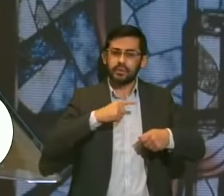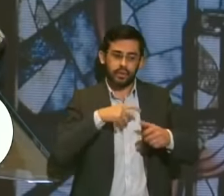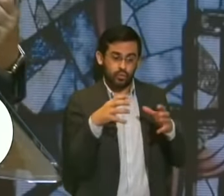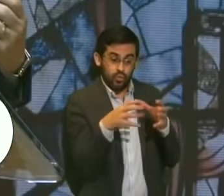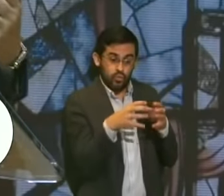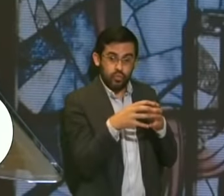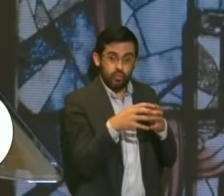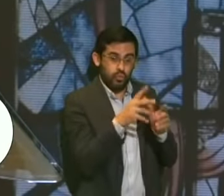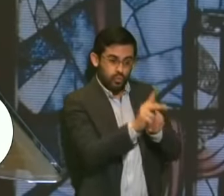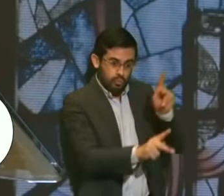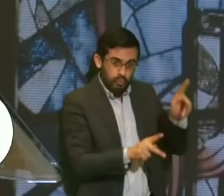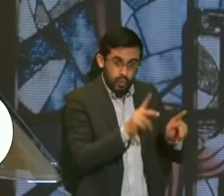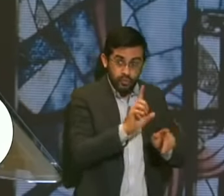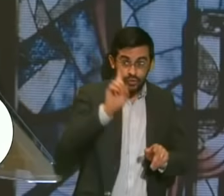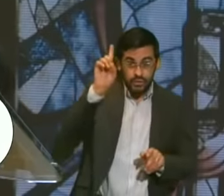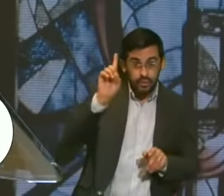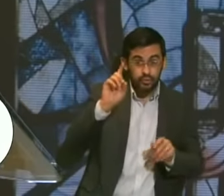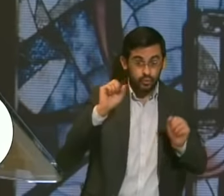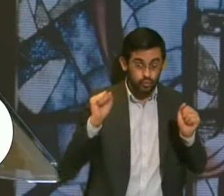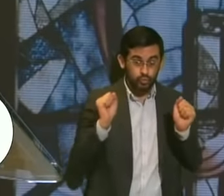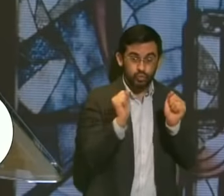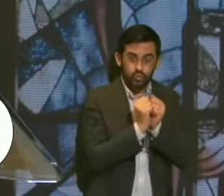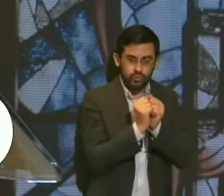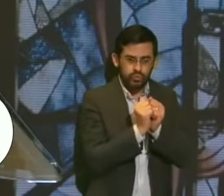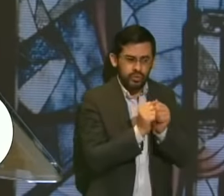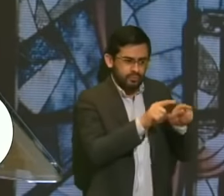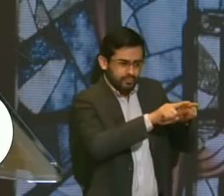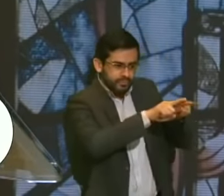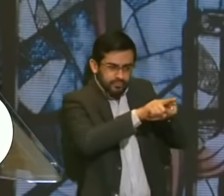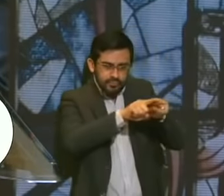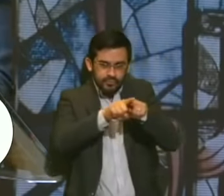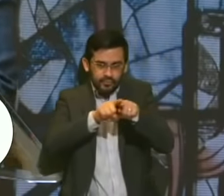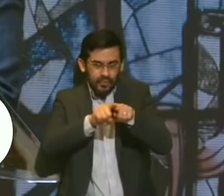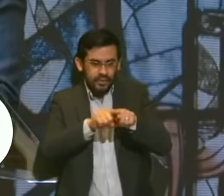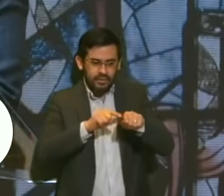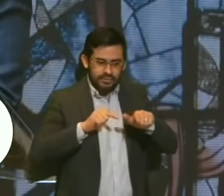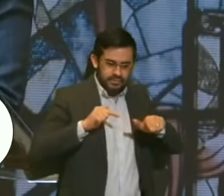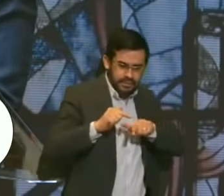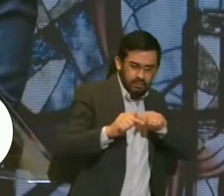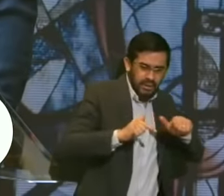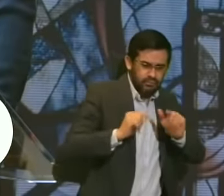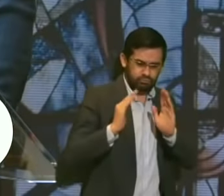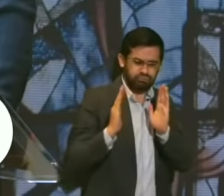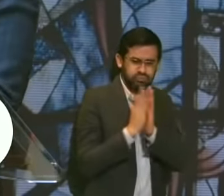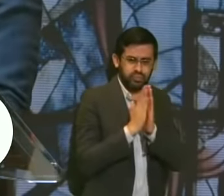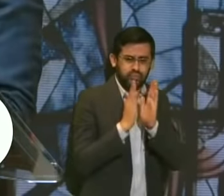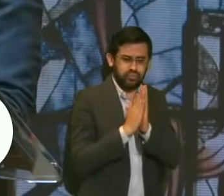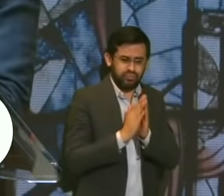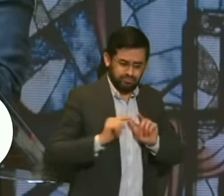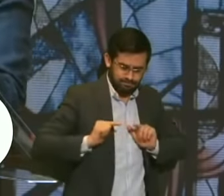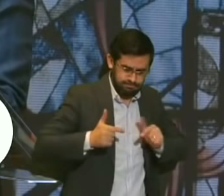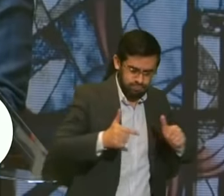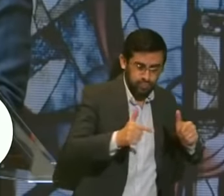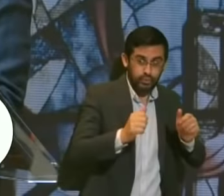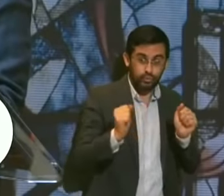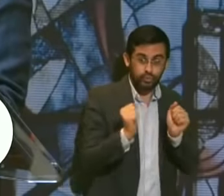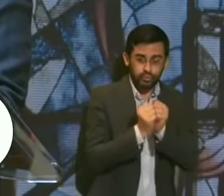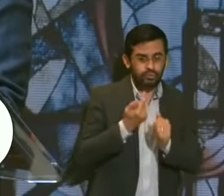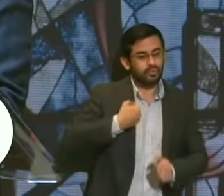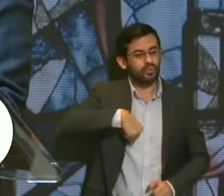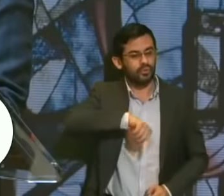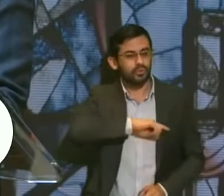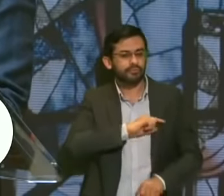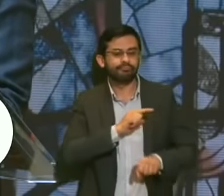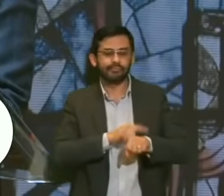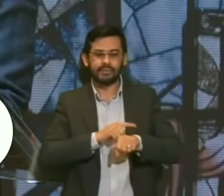de Deus, a igreja do Senhor Jesus, os nossos irmãos batalhando junto conosco nessa jornada